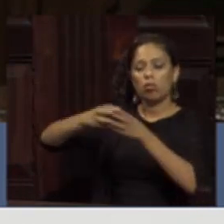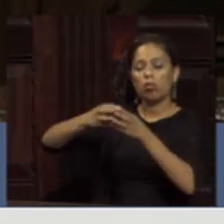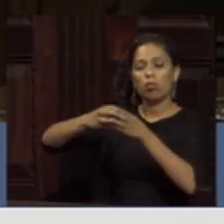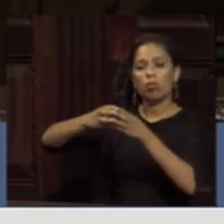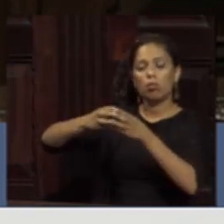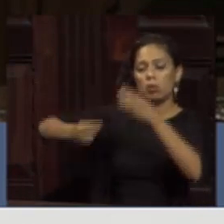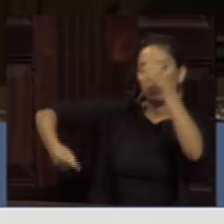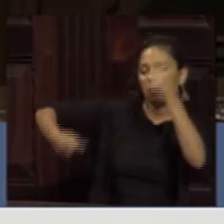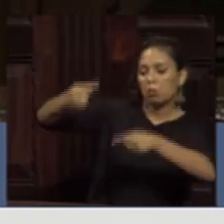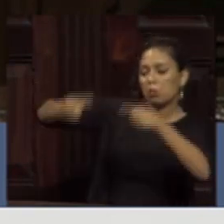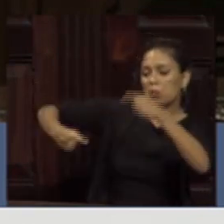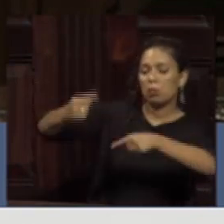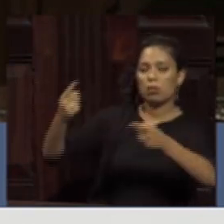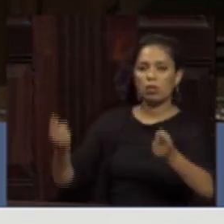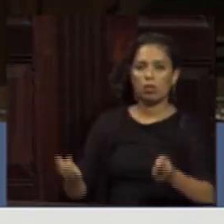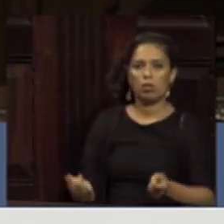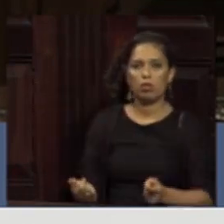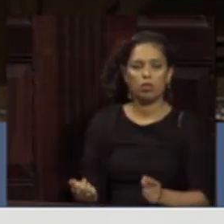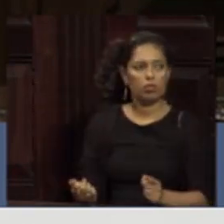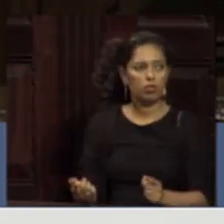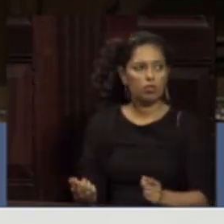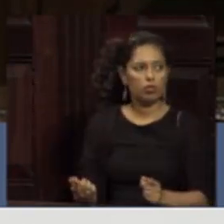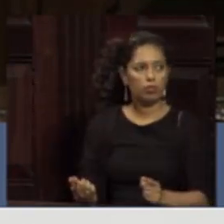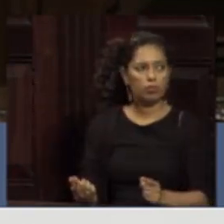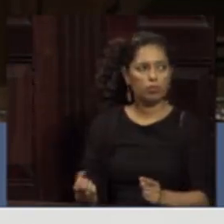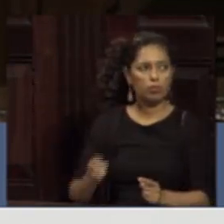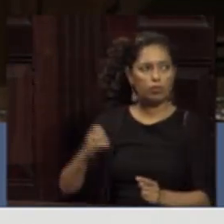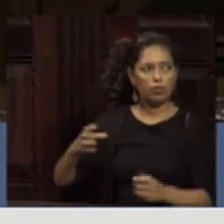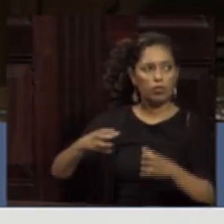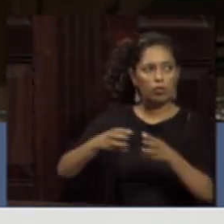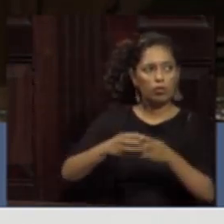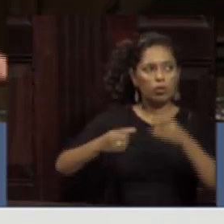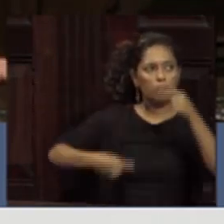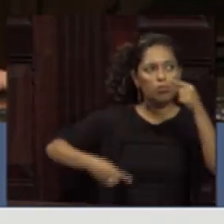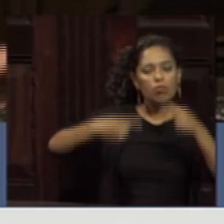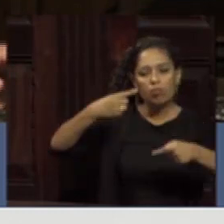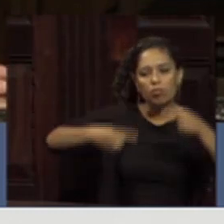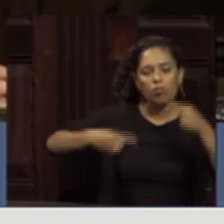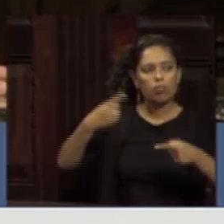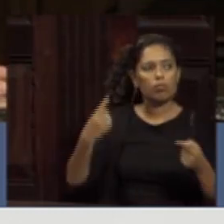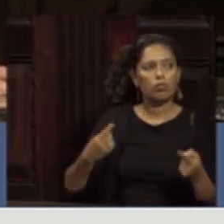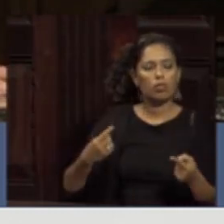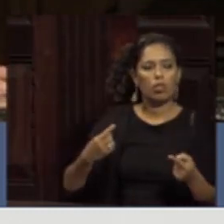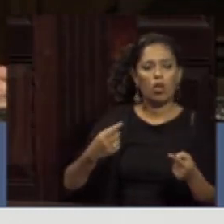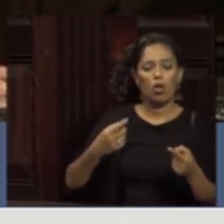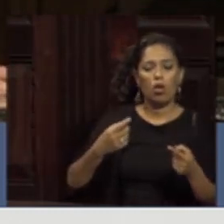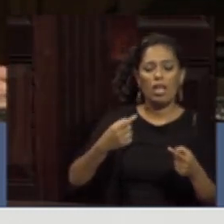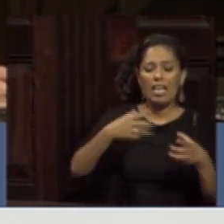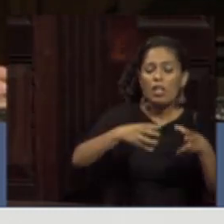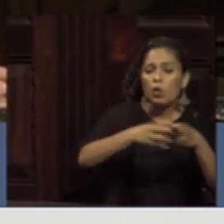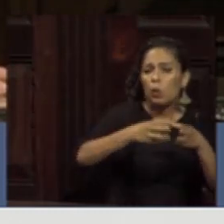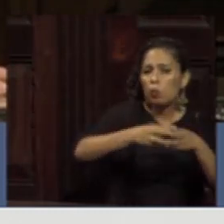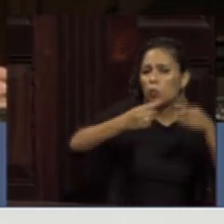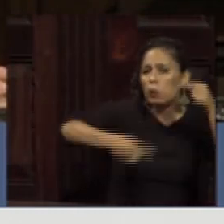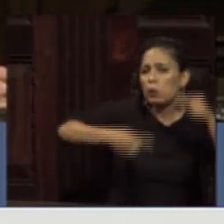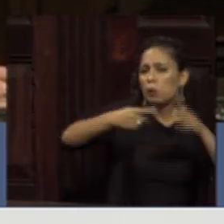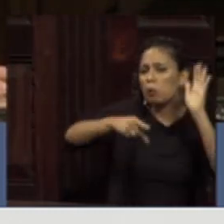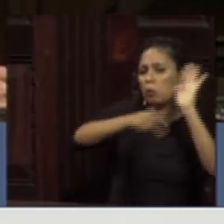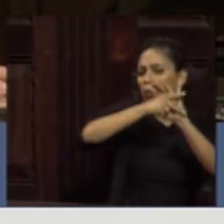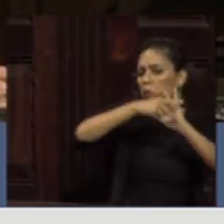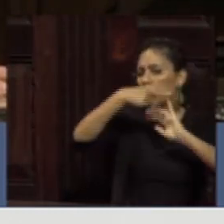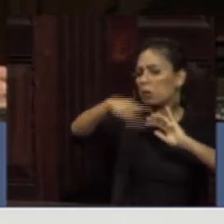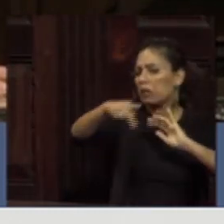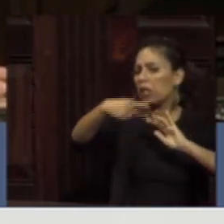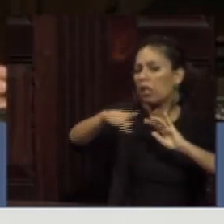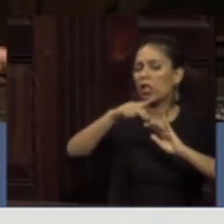Meriti. Como o partido fosse propriedade privada, ora de